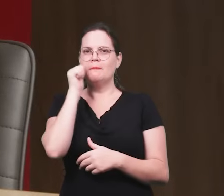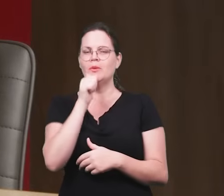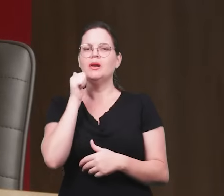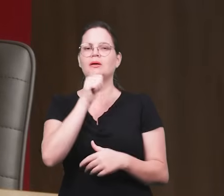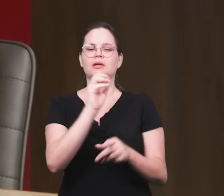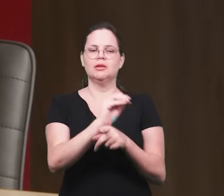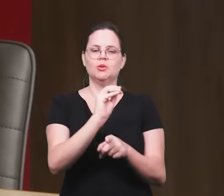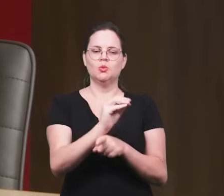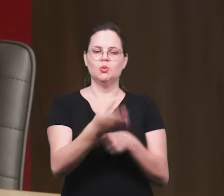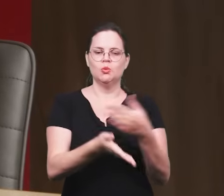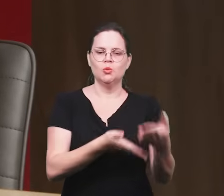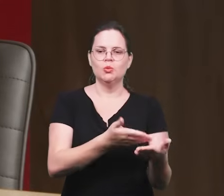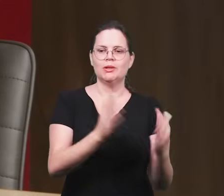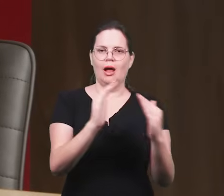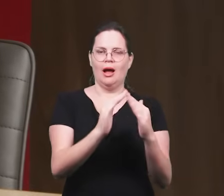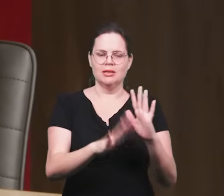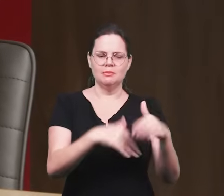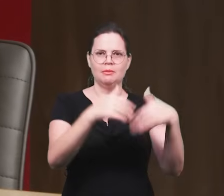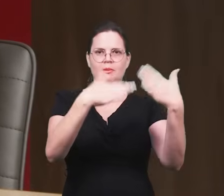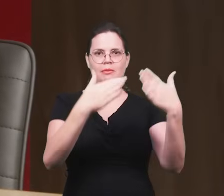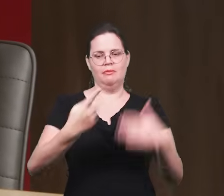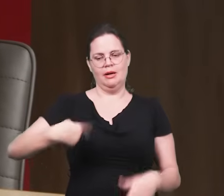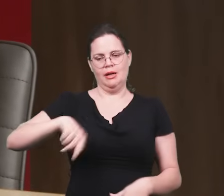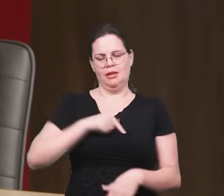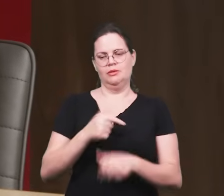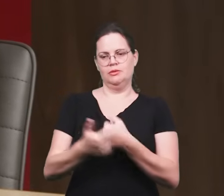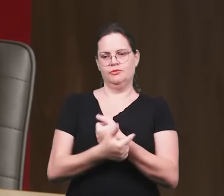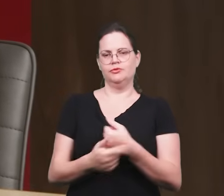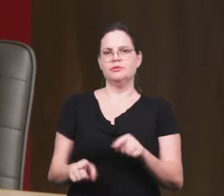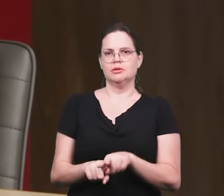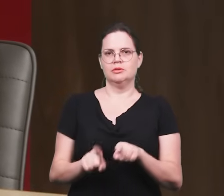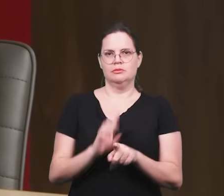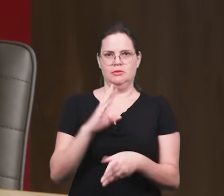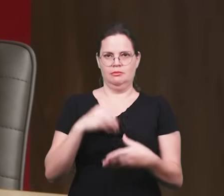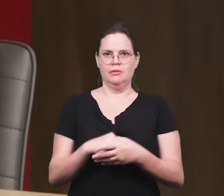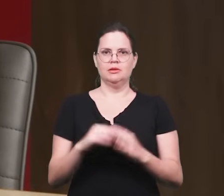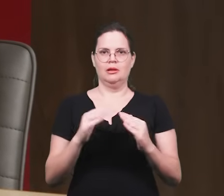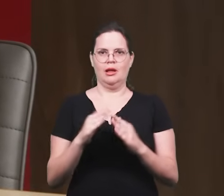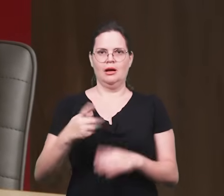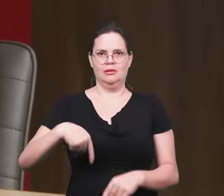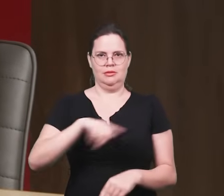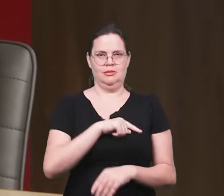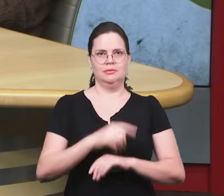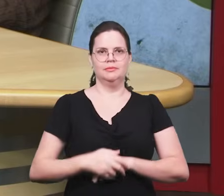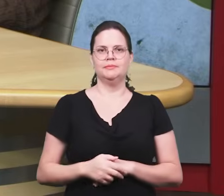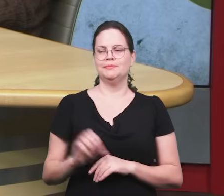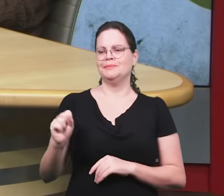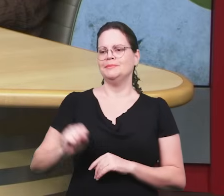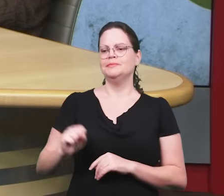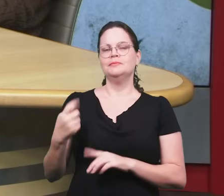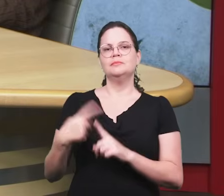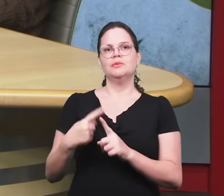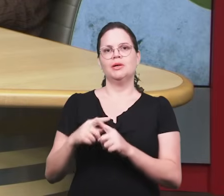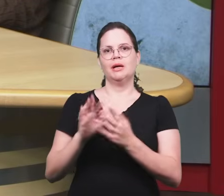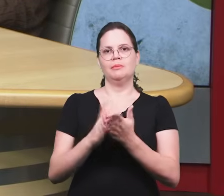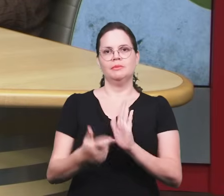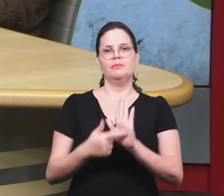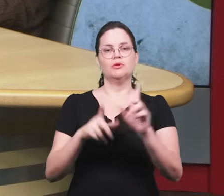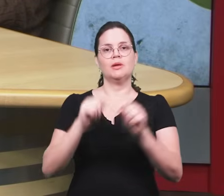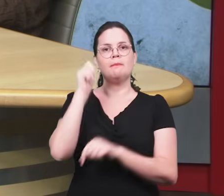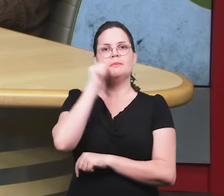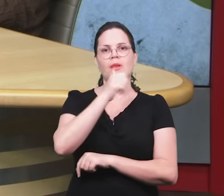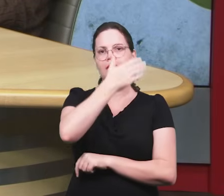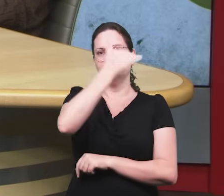lar. E isso é nosso papel também dentro de casa. Exatamente, é nosso papel, porque a Bíblia fala que a mulher